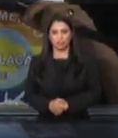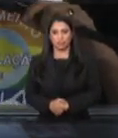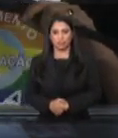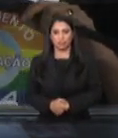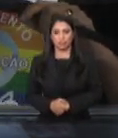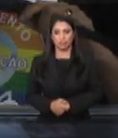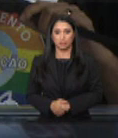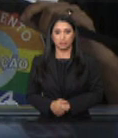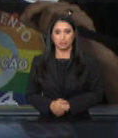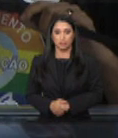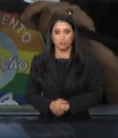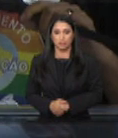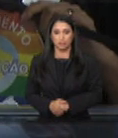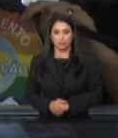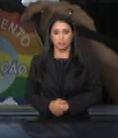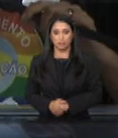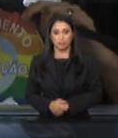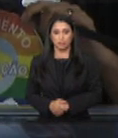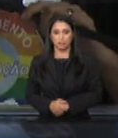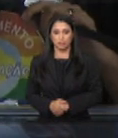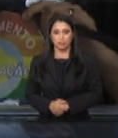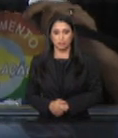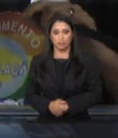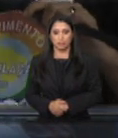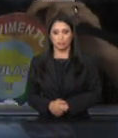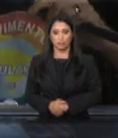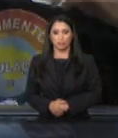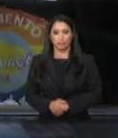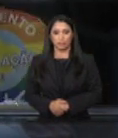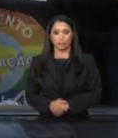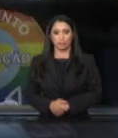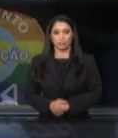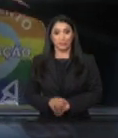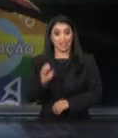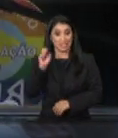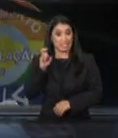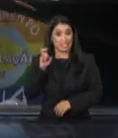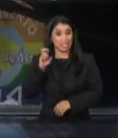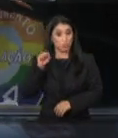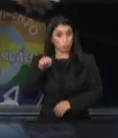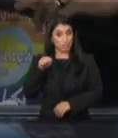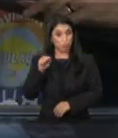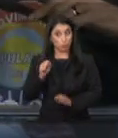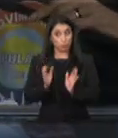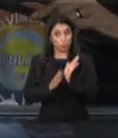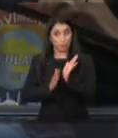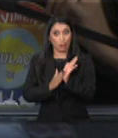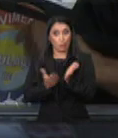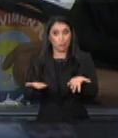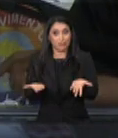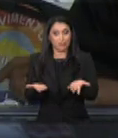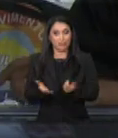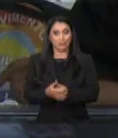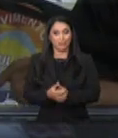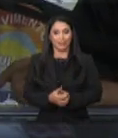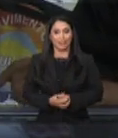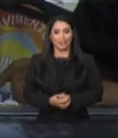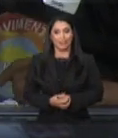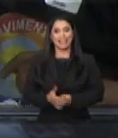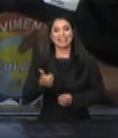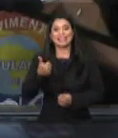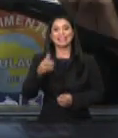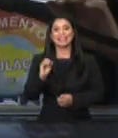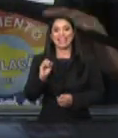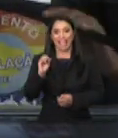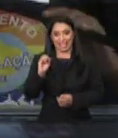obrigado meu tempo de 5 segundos Olha só como elogiou tem